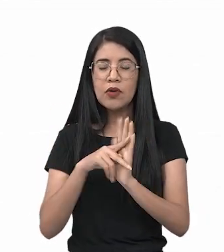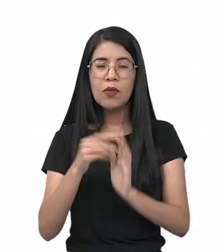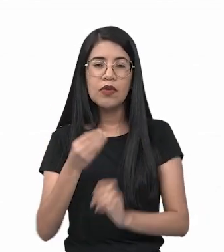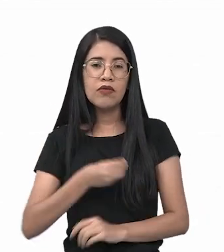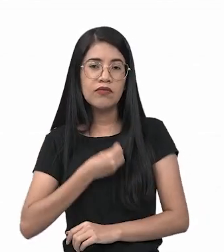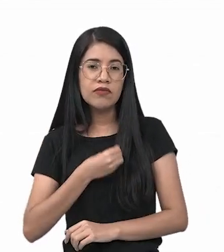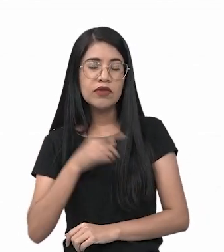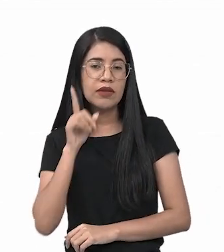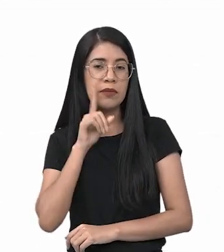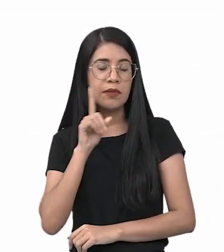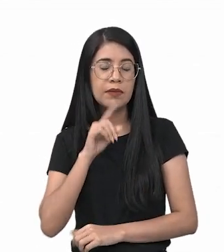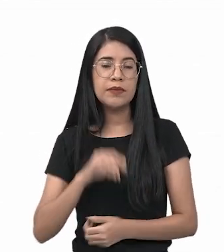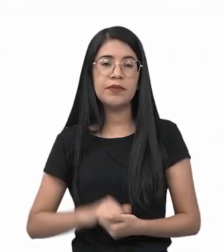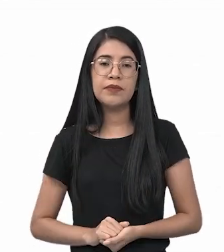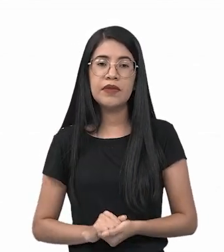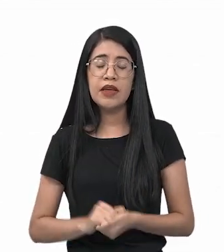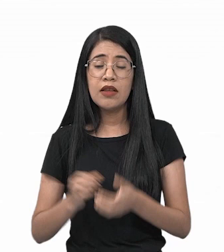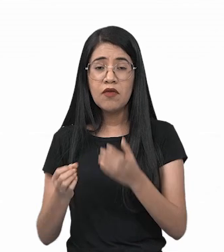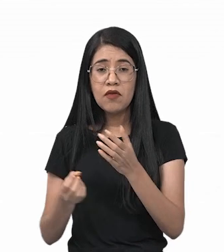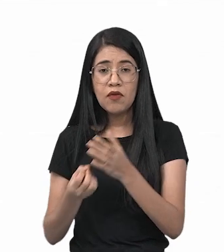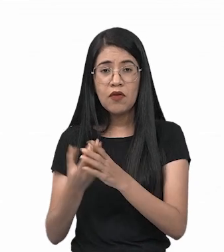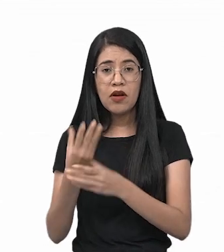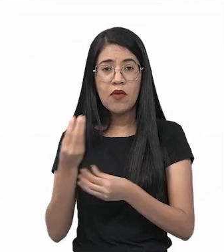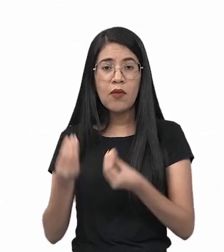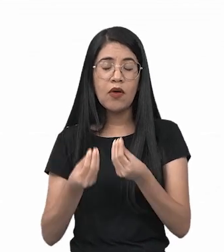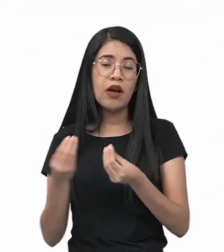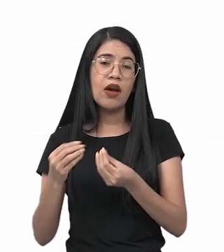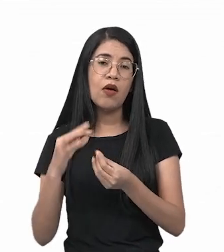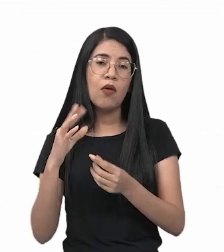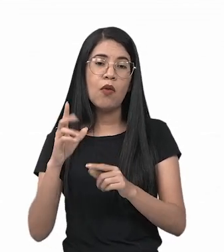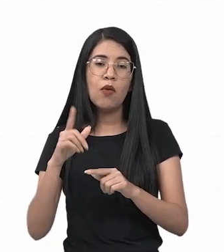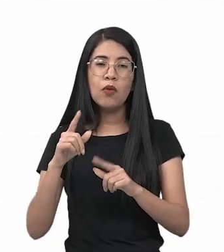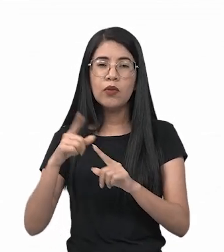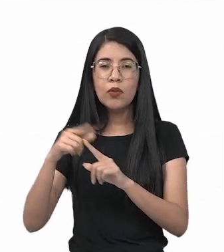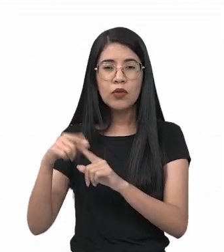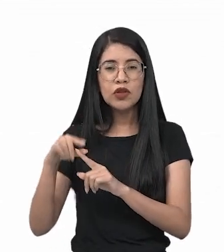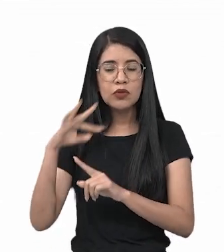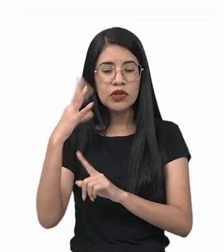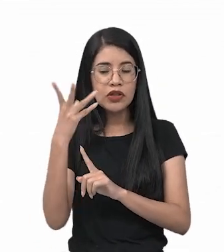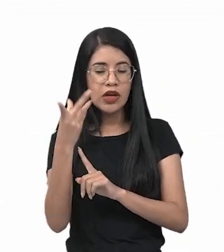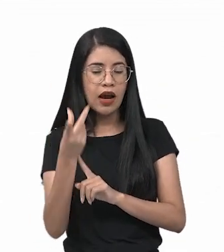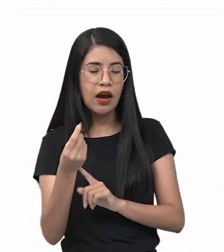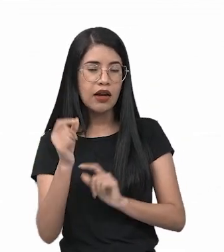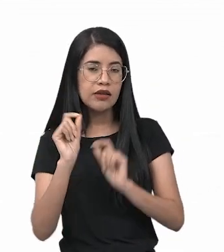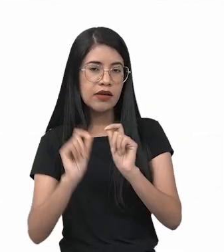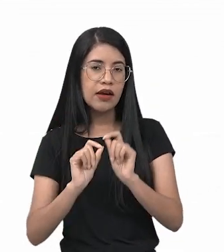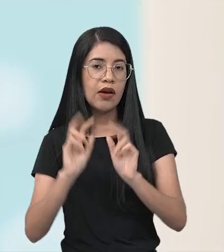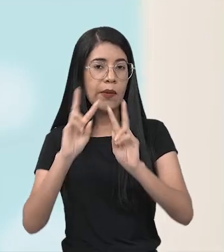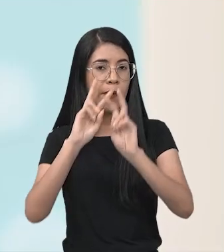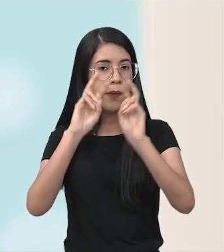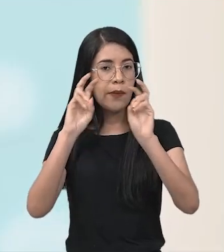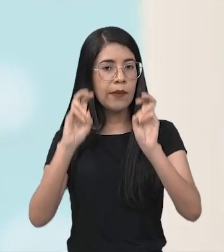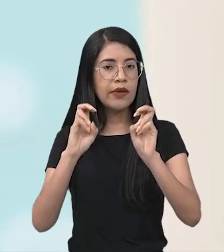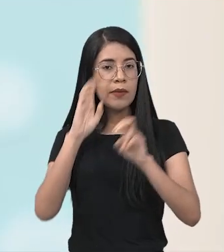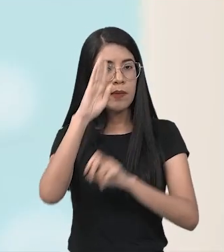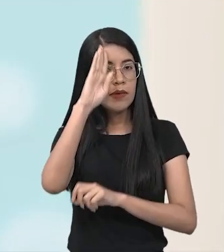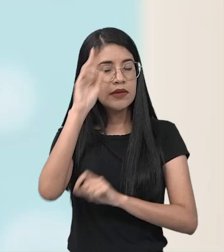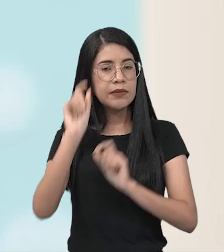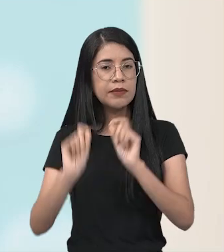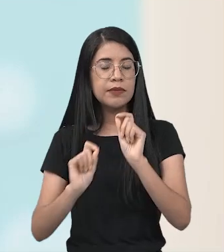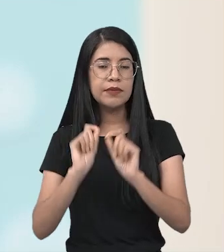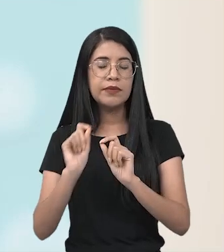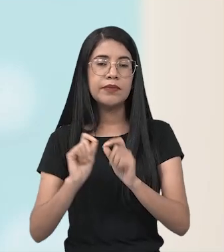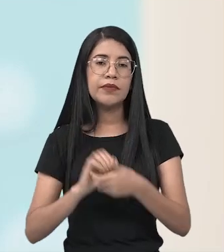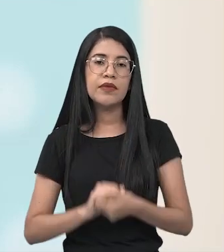aí. Originou-se um movimento artístico que ele tinha como tema